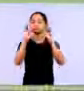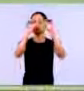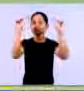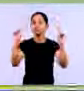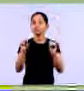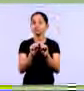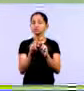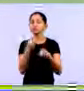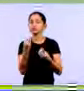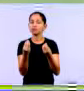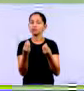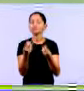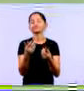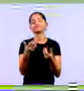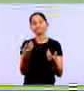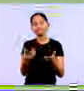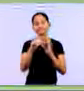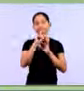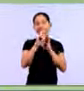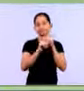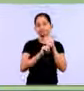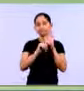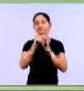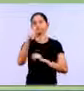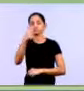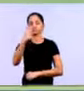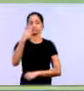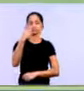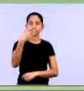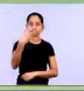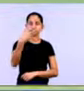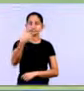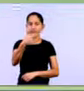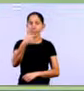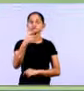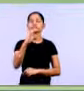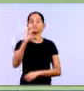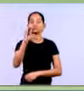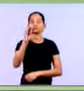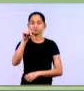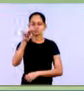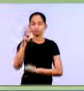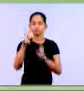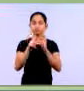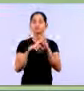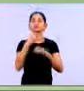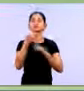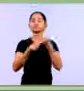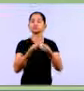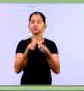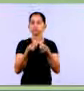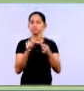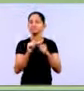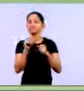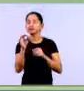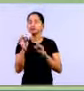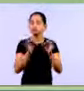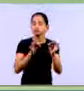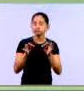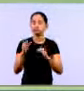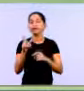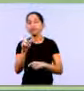é previsto no artigo 142 do CTN e ele se caracteriza como uma